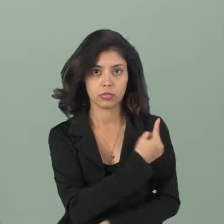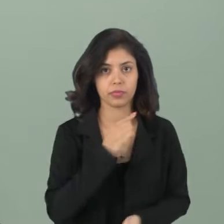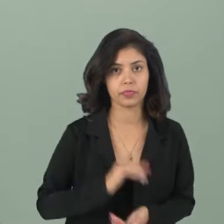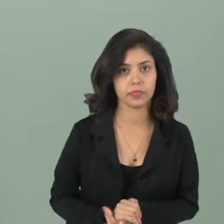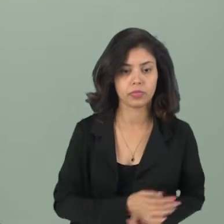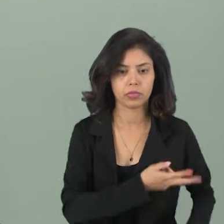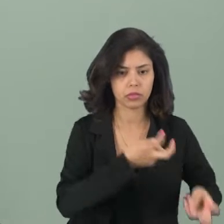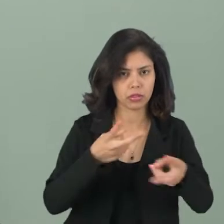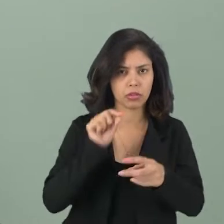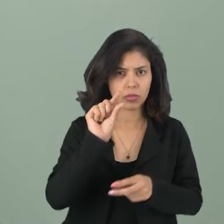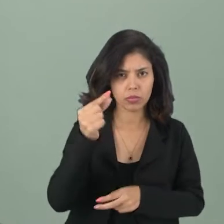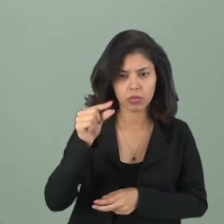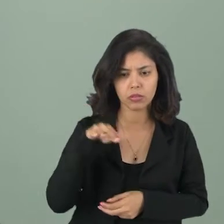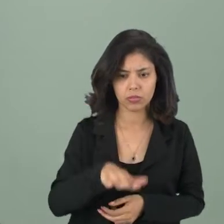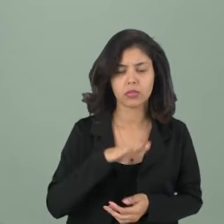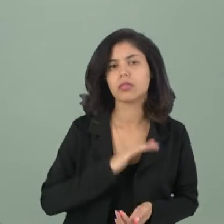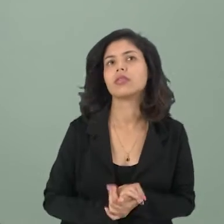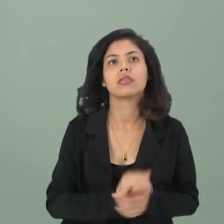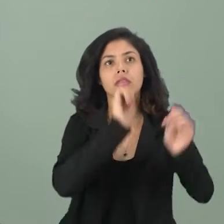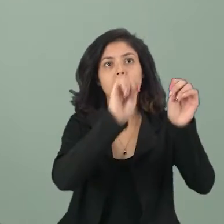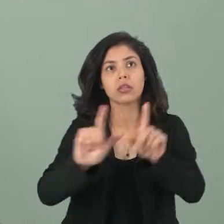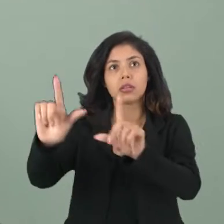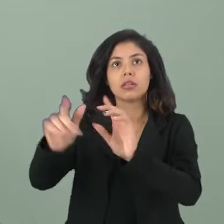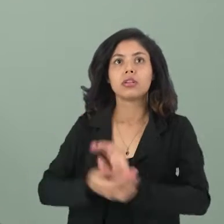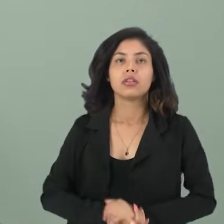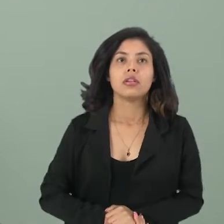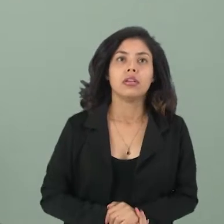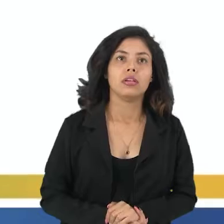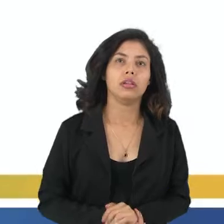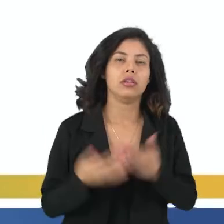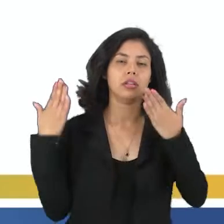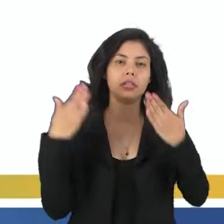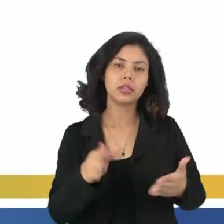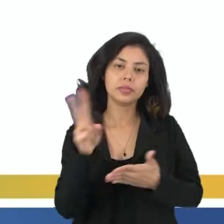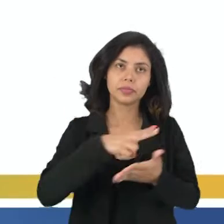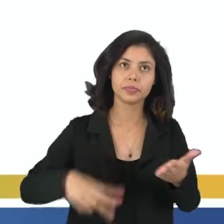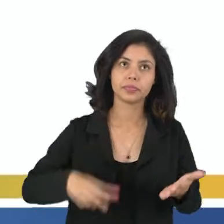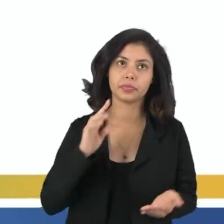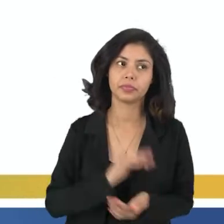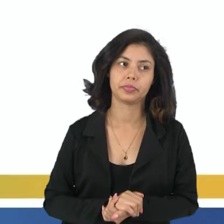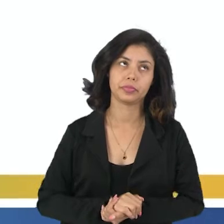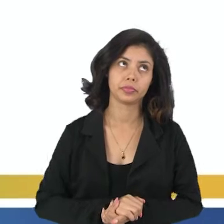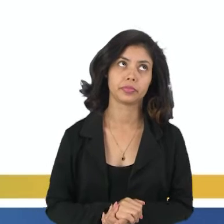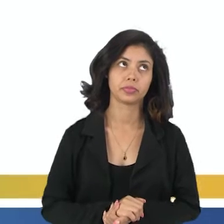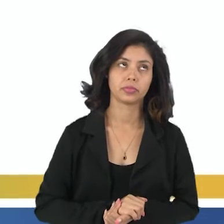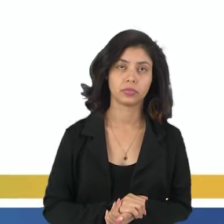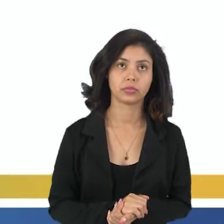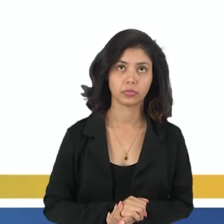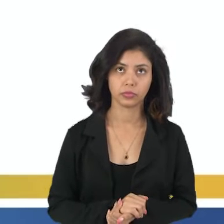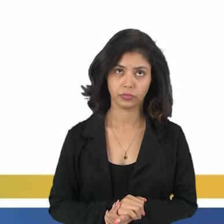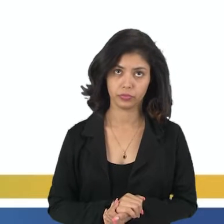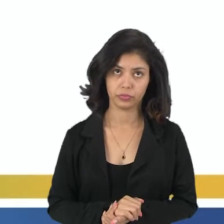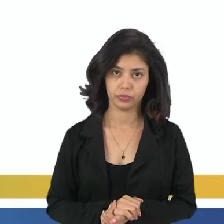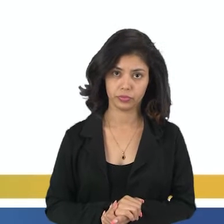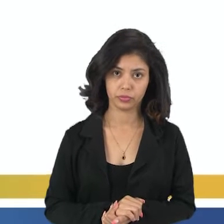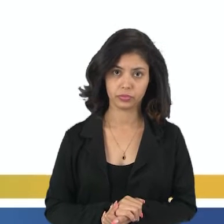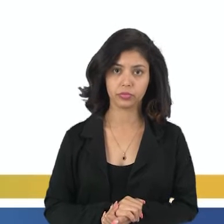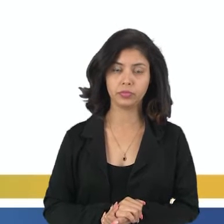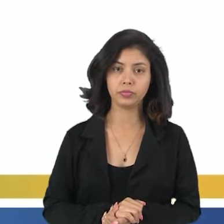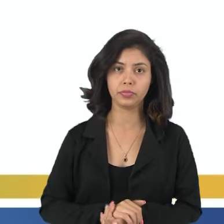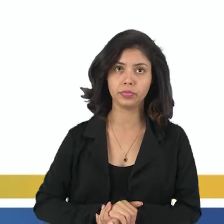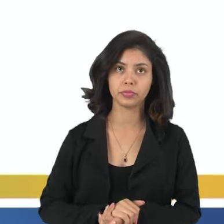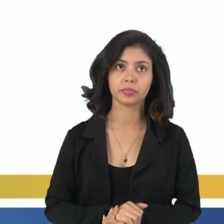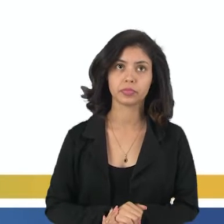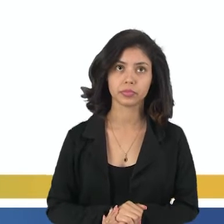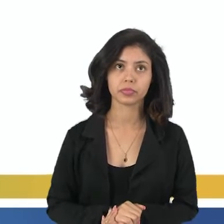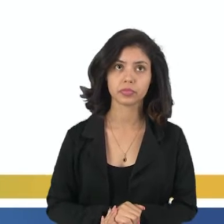vamos explorar um pouco disso paga é minha slime na tela objetiva da leitora com versão básica dela o texto